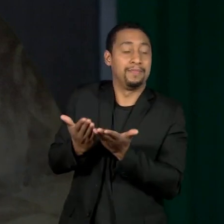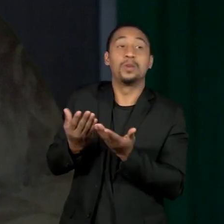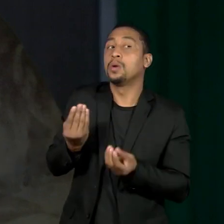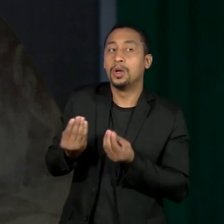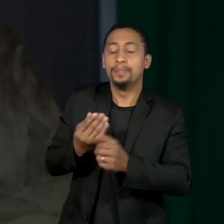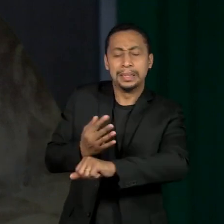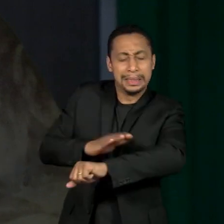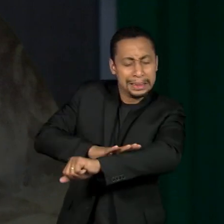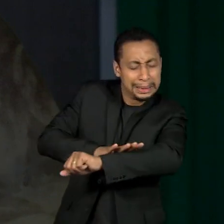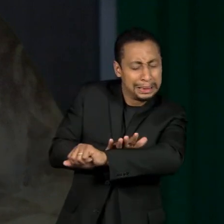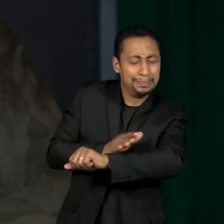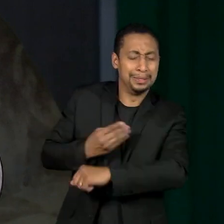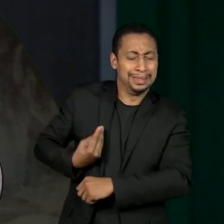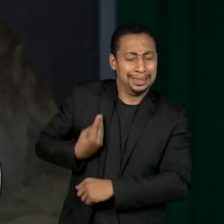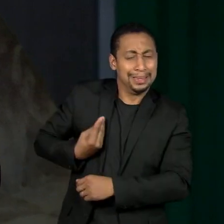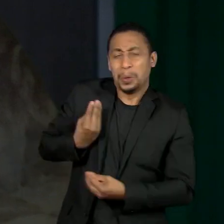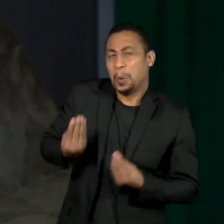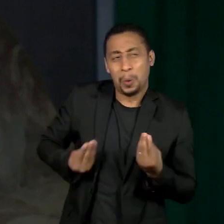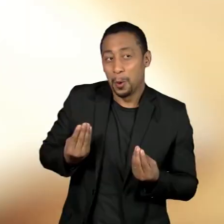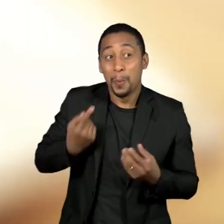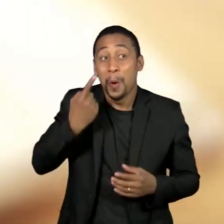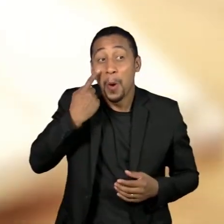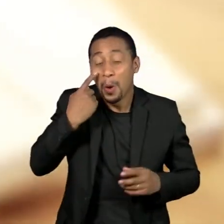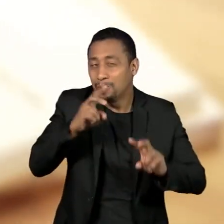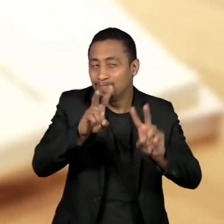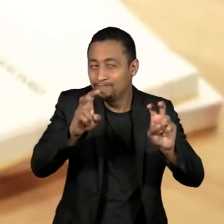saber mais sobre a sua trajetória. Vamos acompanhar.